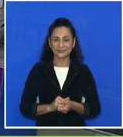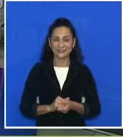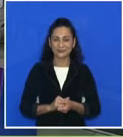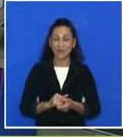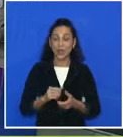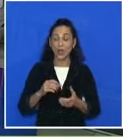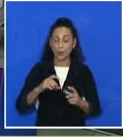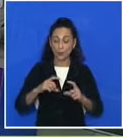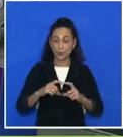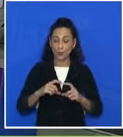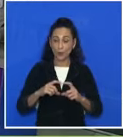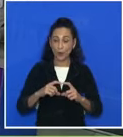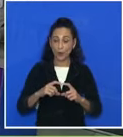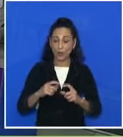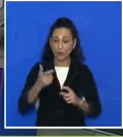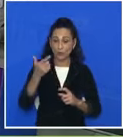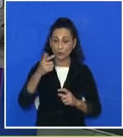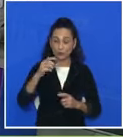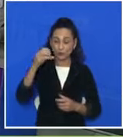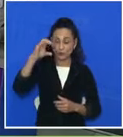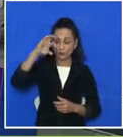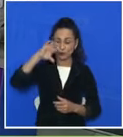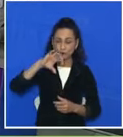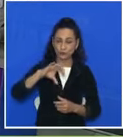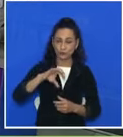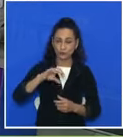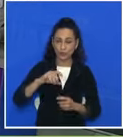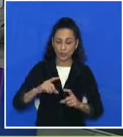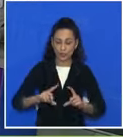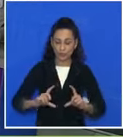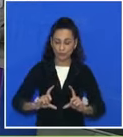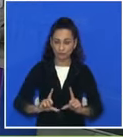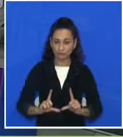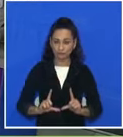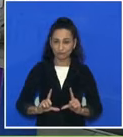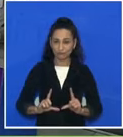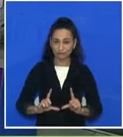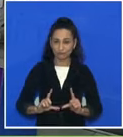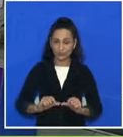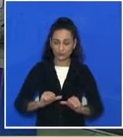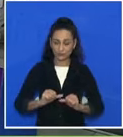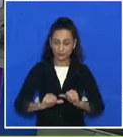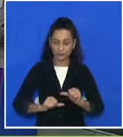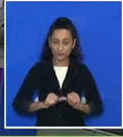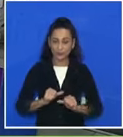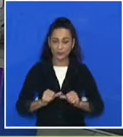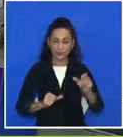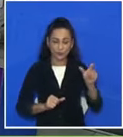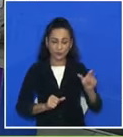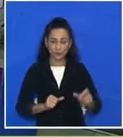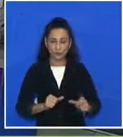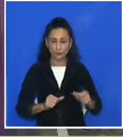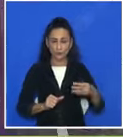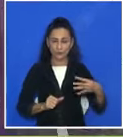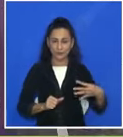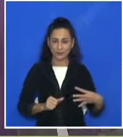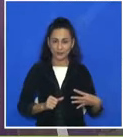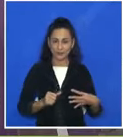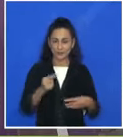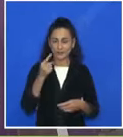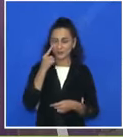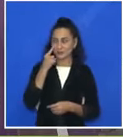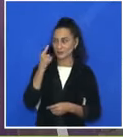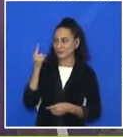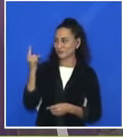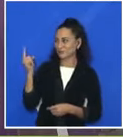Bola recolocada no suporte superior e a indicação agora da nossa coluna 4. Bola